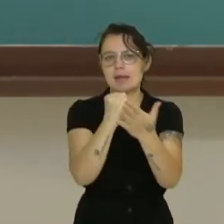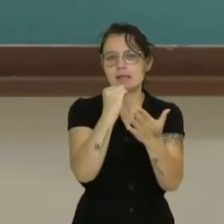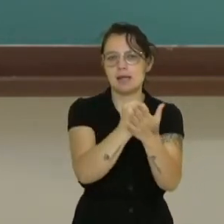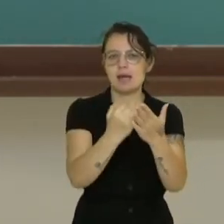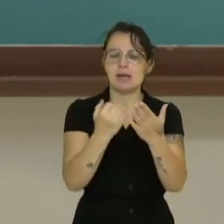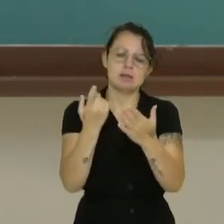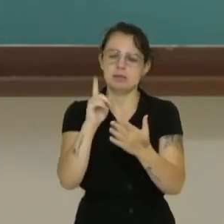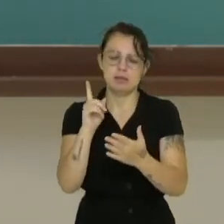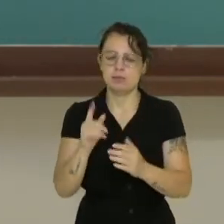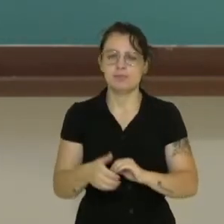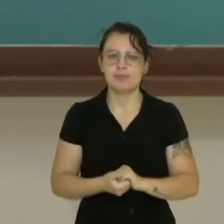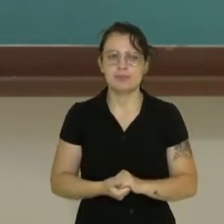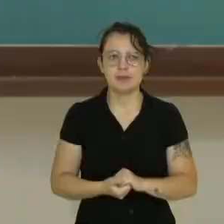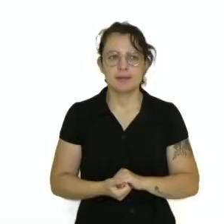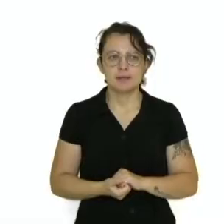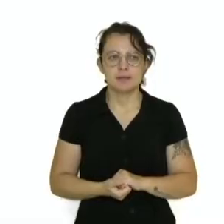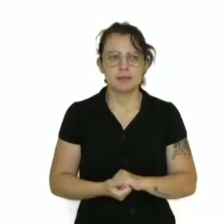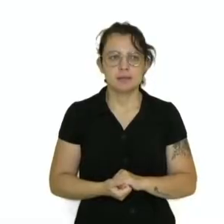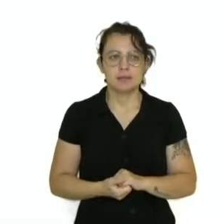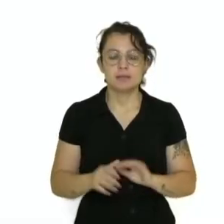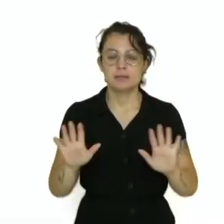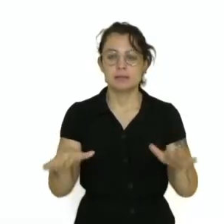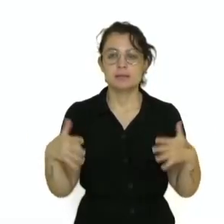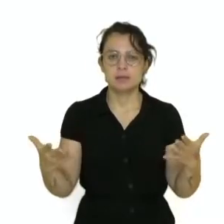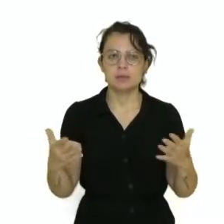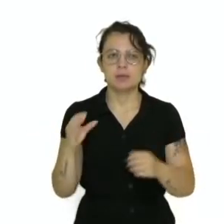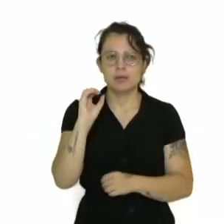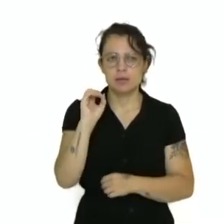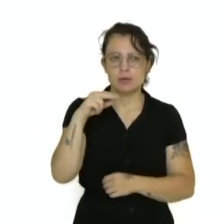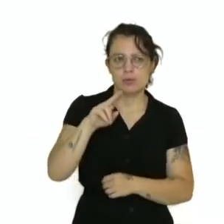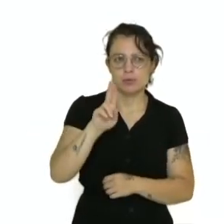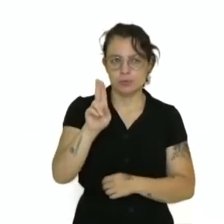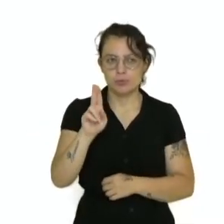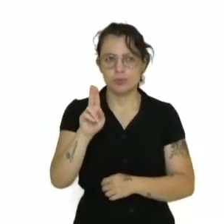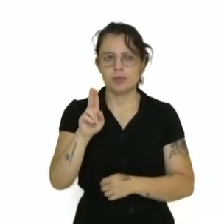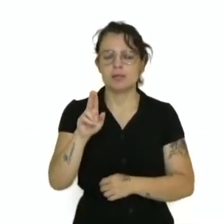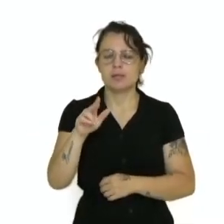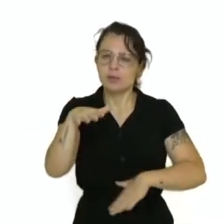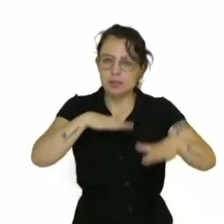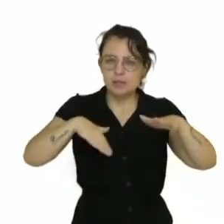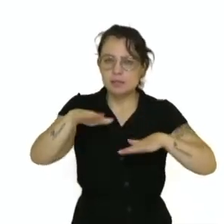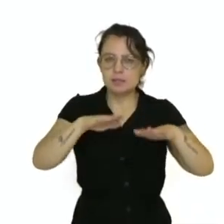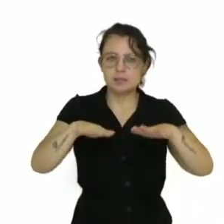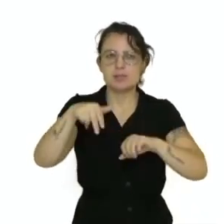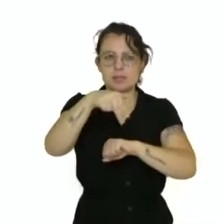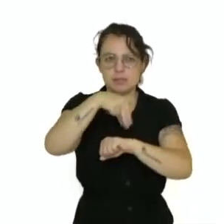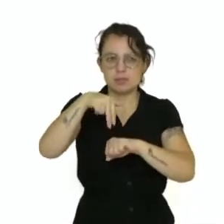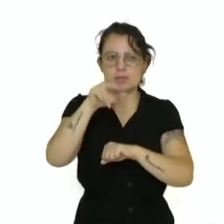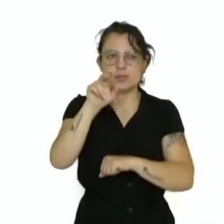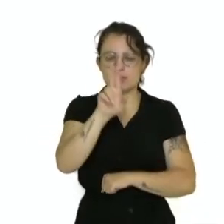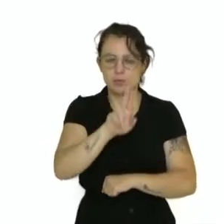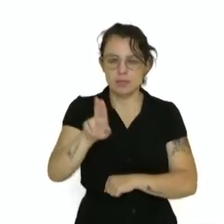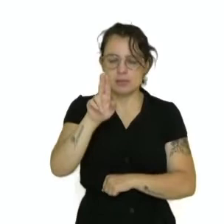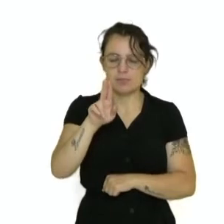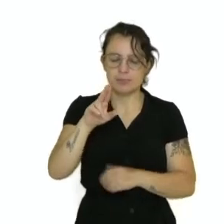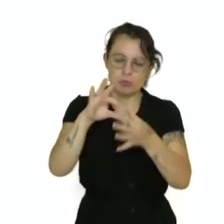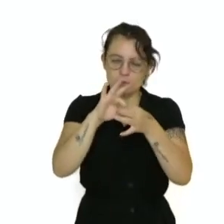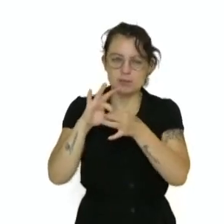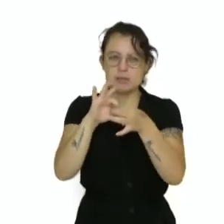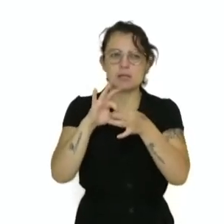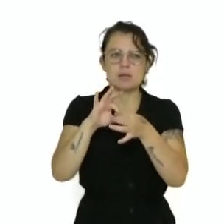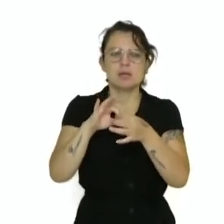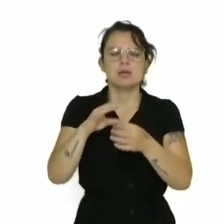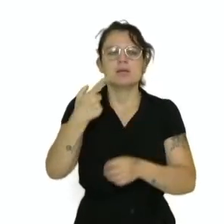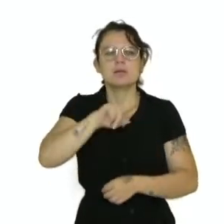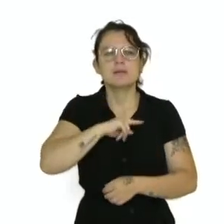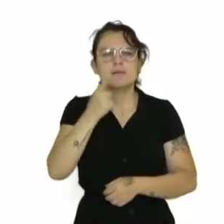entre países. Bem, a ONU, Organização das Nações Unidas, né? No entanto, as crises